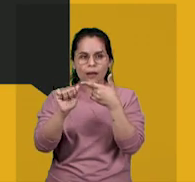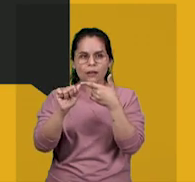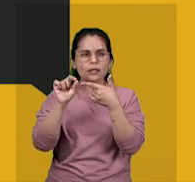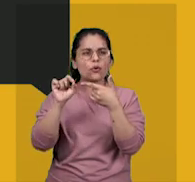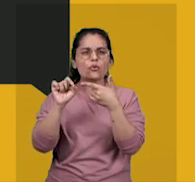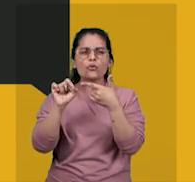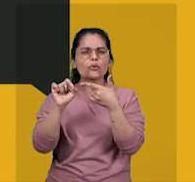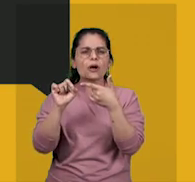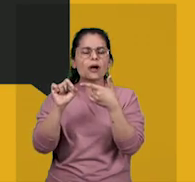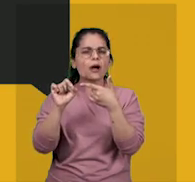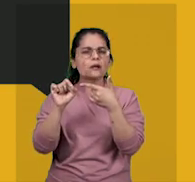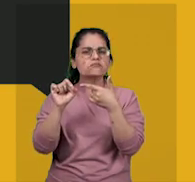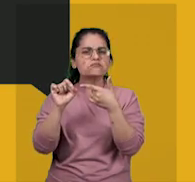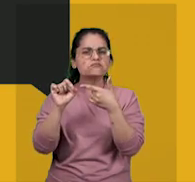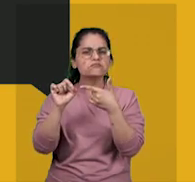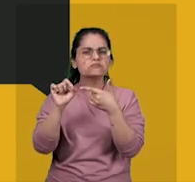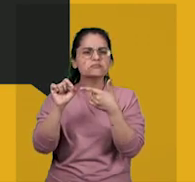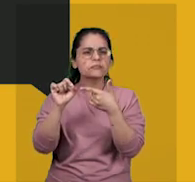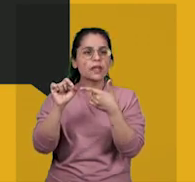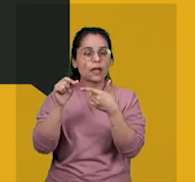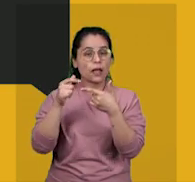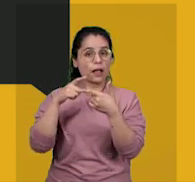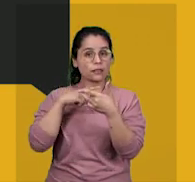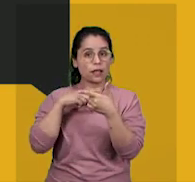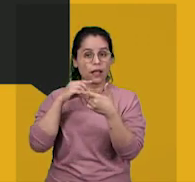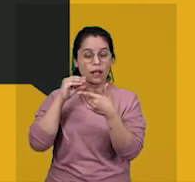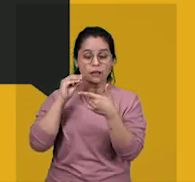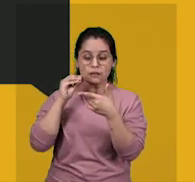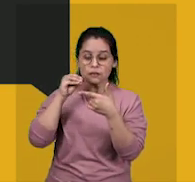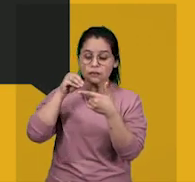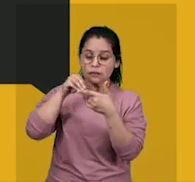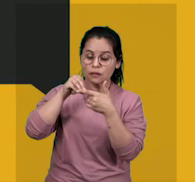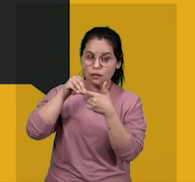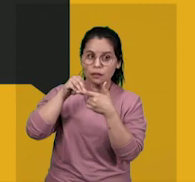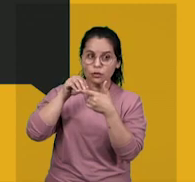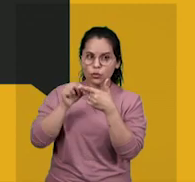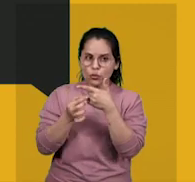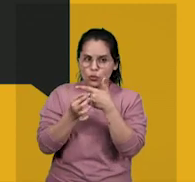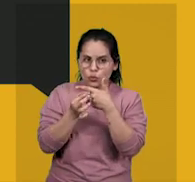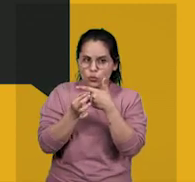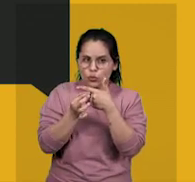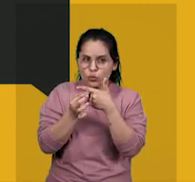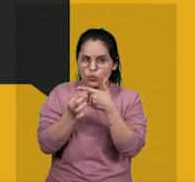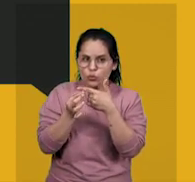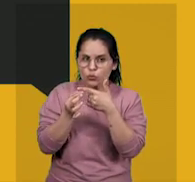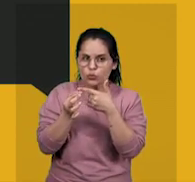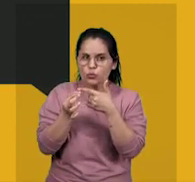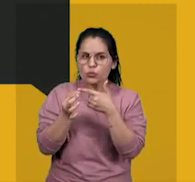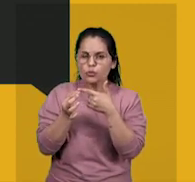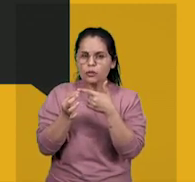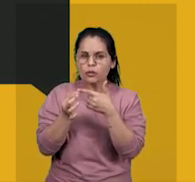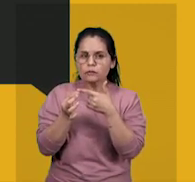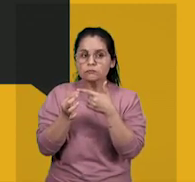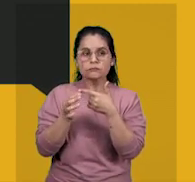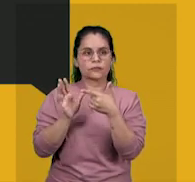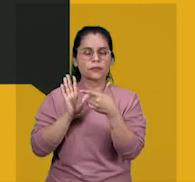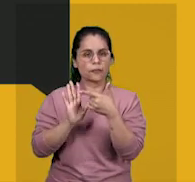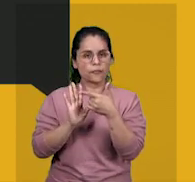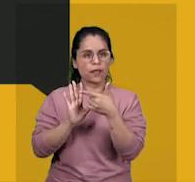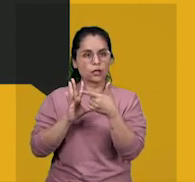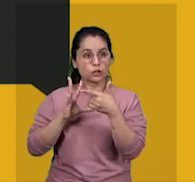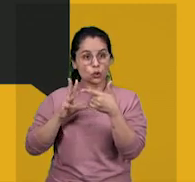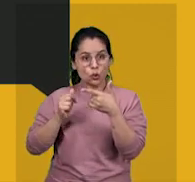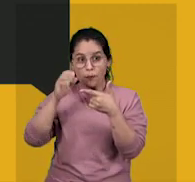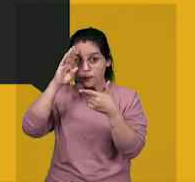A uretra, ela vai ficar ali dentro do pênis da pessoa, né, do homem. Então, esses são os